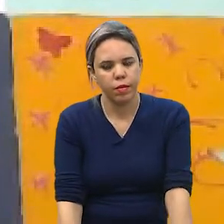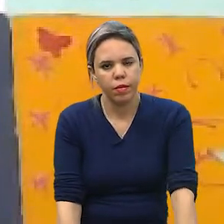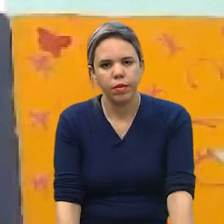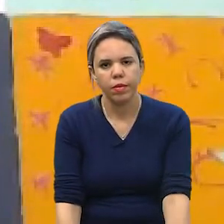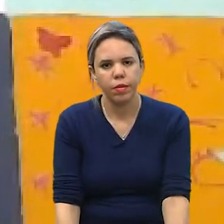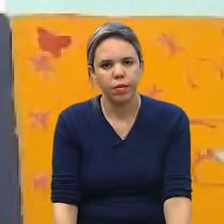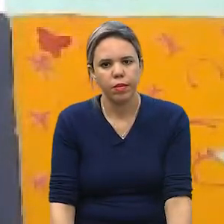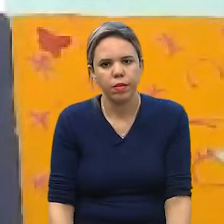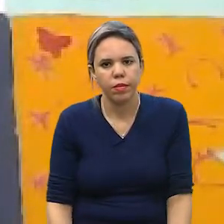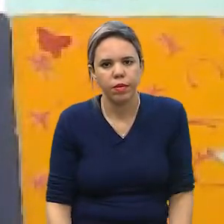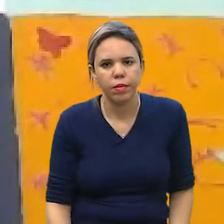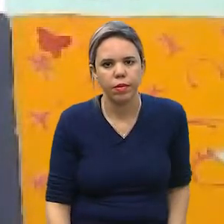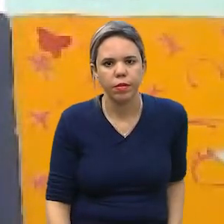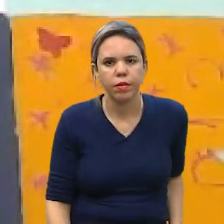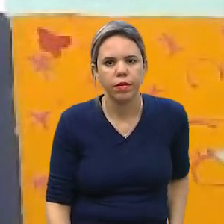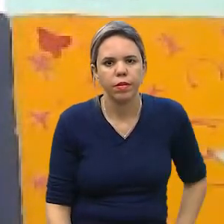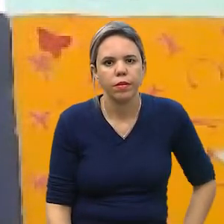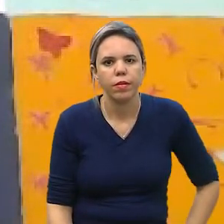3245-2451 e o